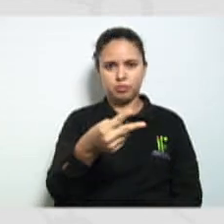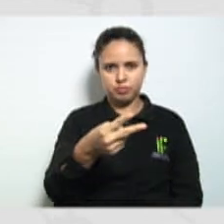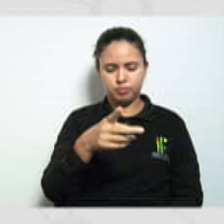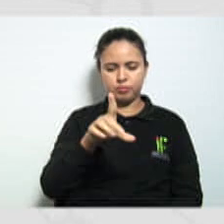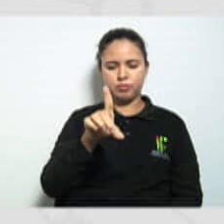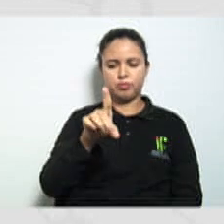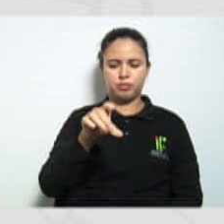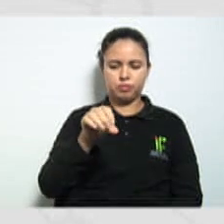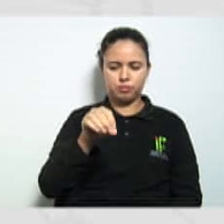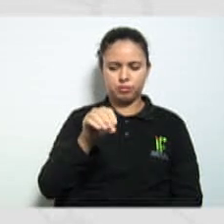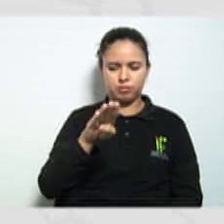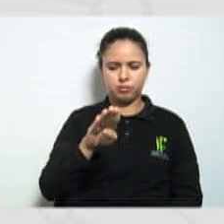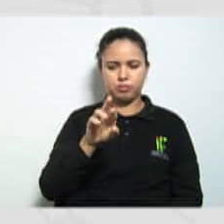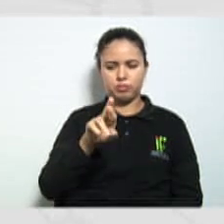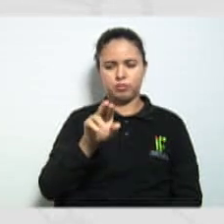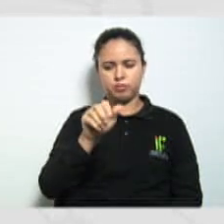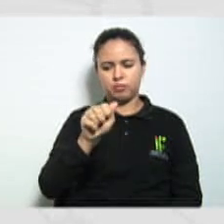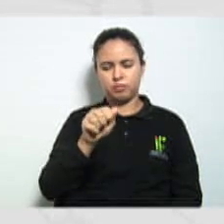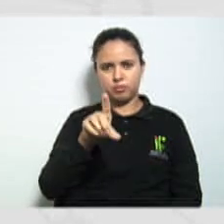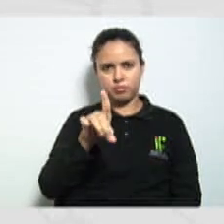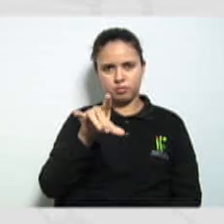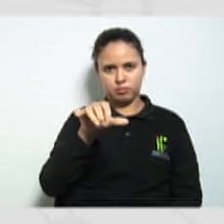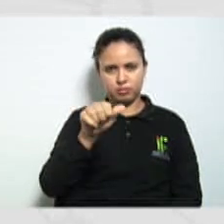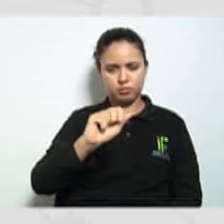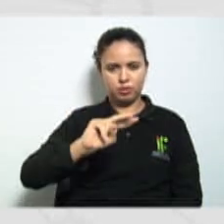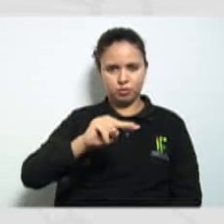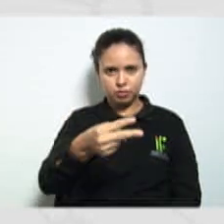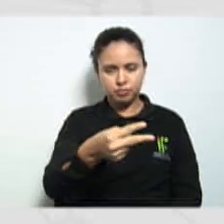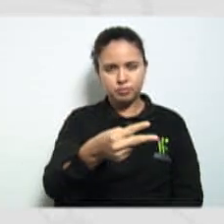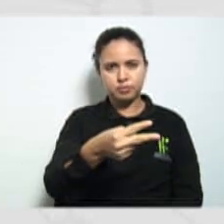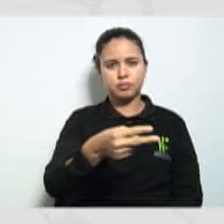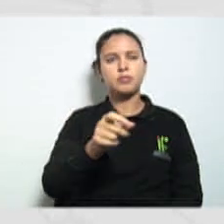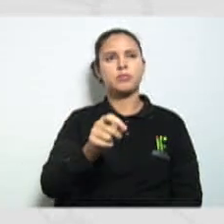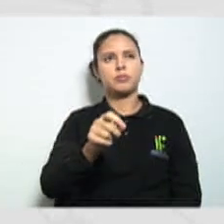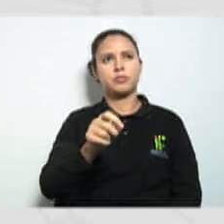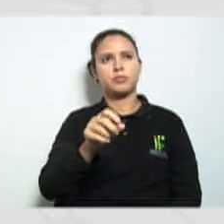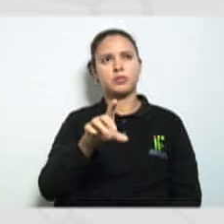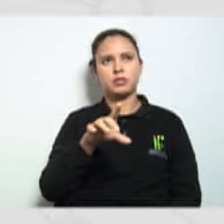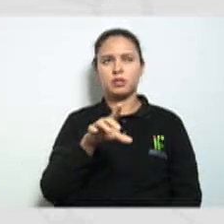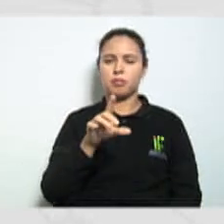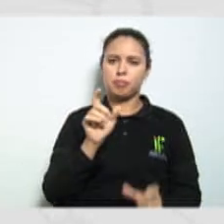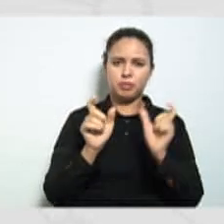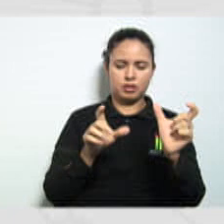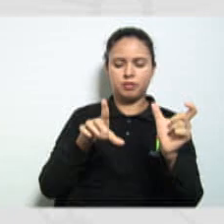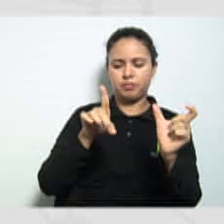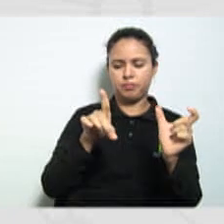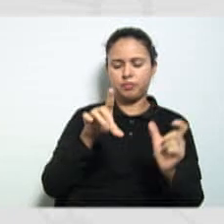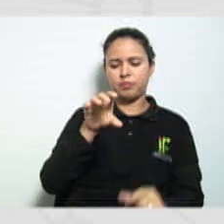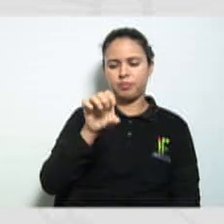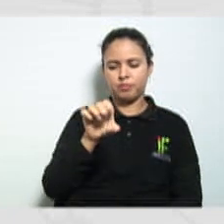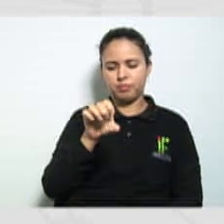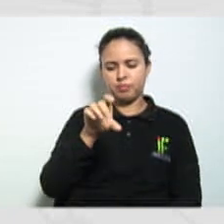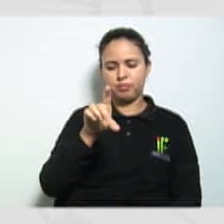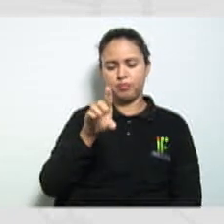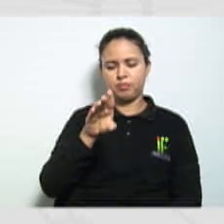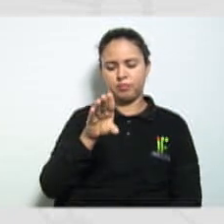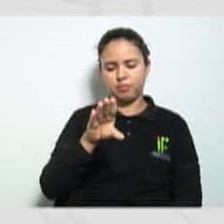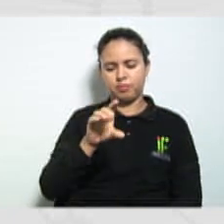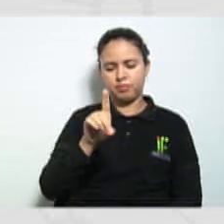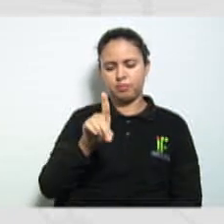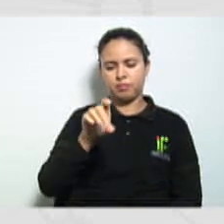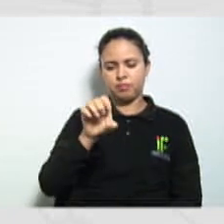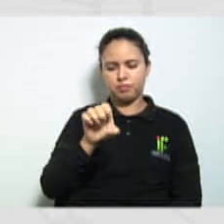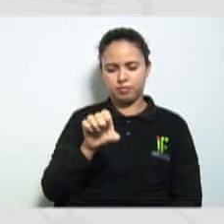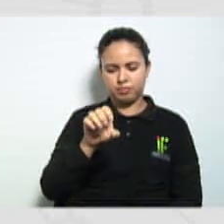vocês vão relacionar sempre com destino, certo? D de débito,